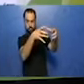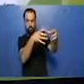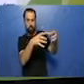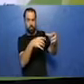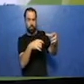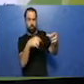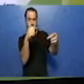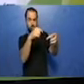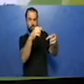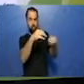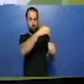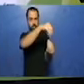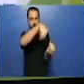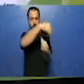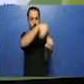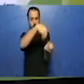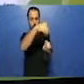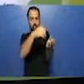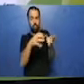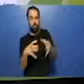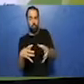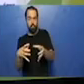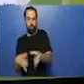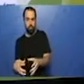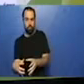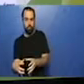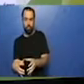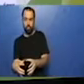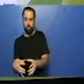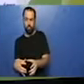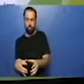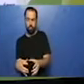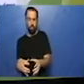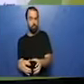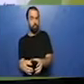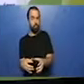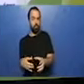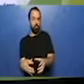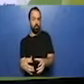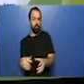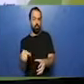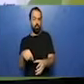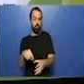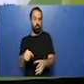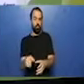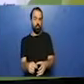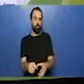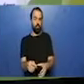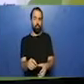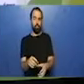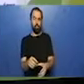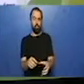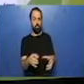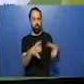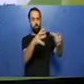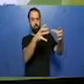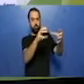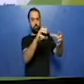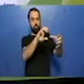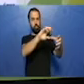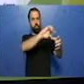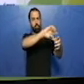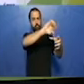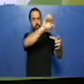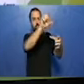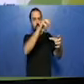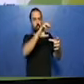numa superfície mais alta que o outro, né, que vai receber o líquido transferido. Então, nesse processo, a gente usa